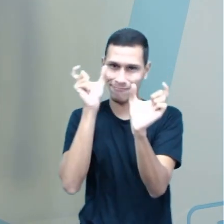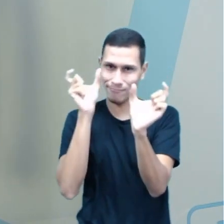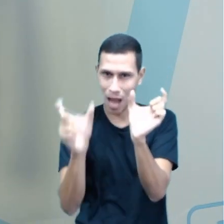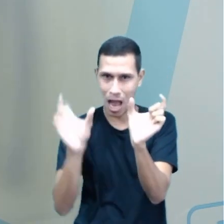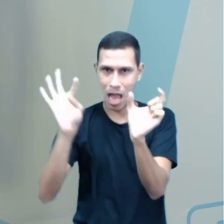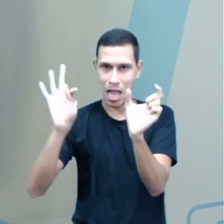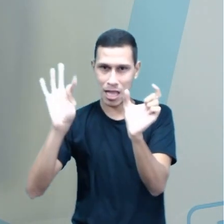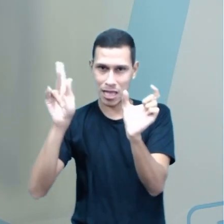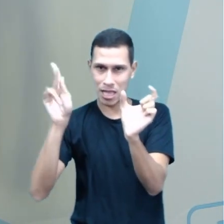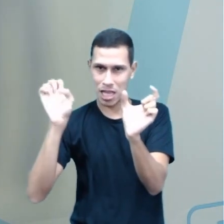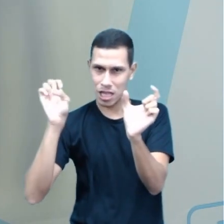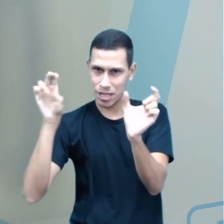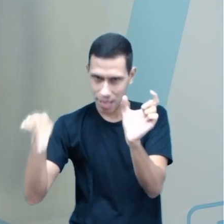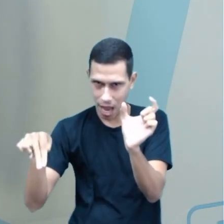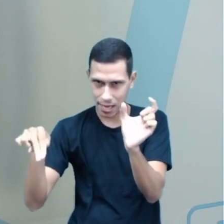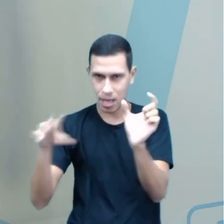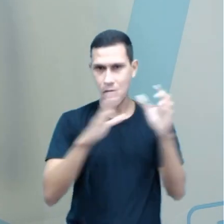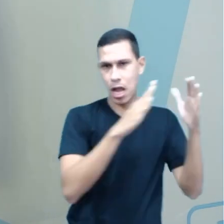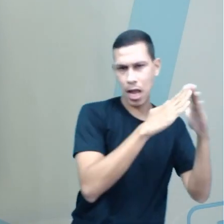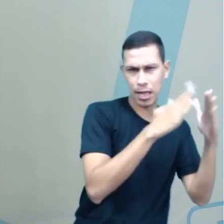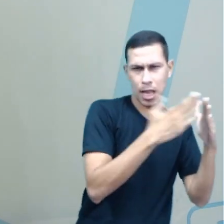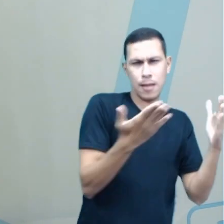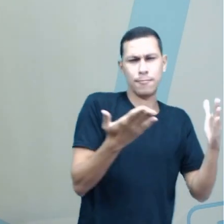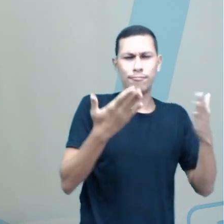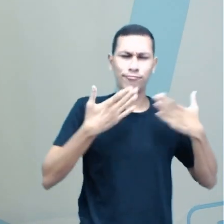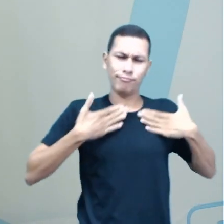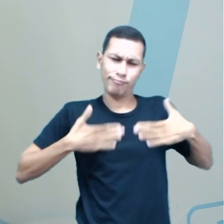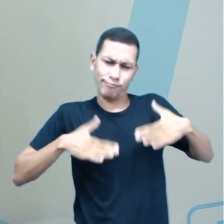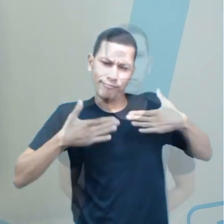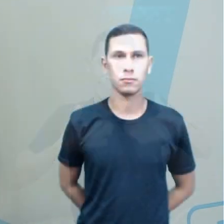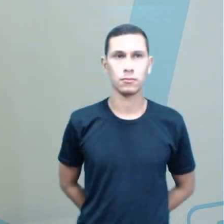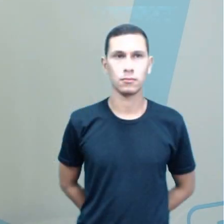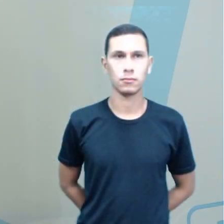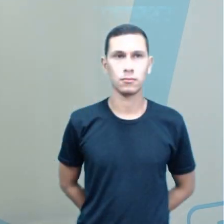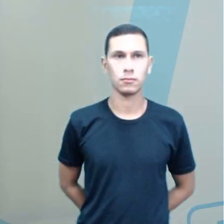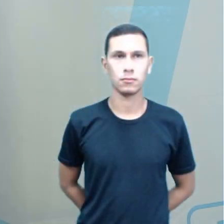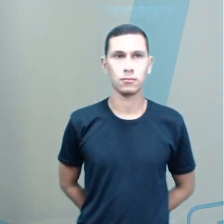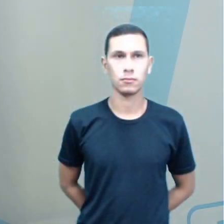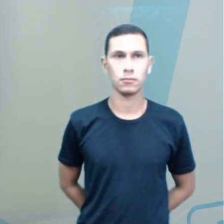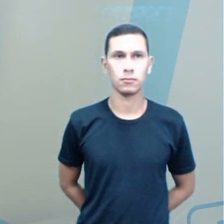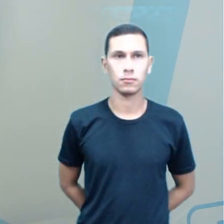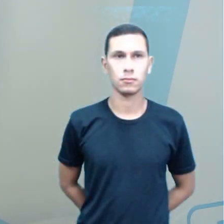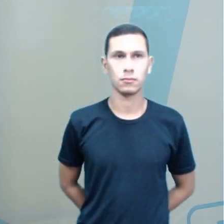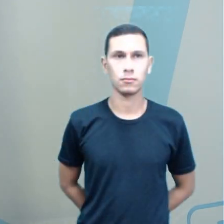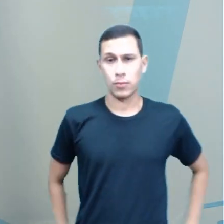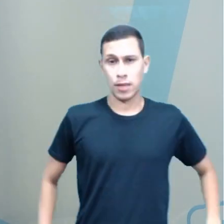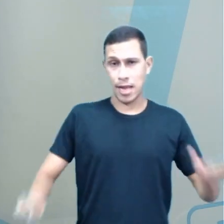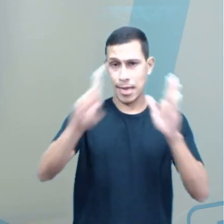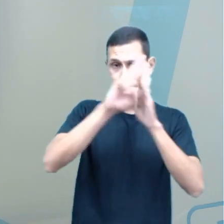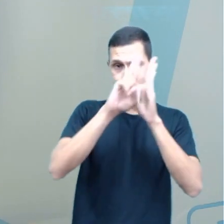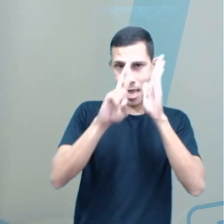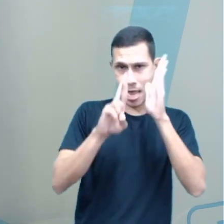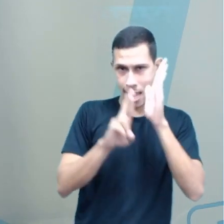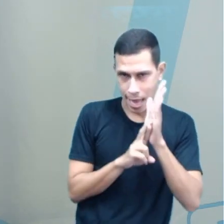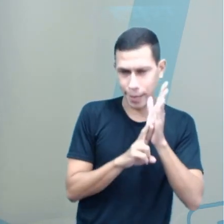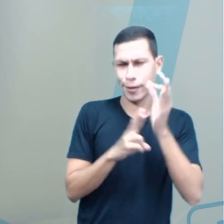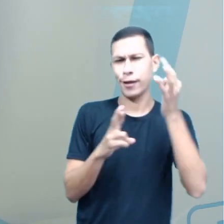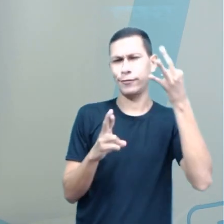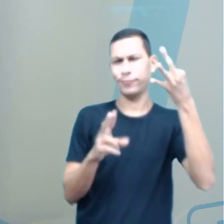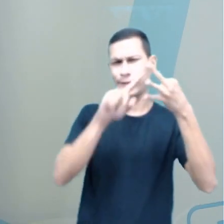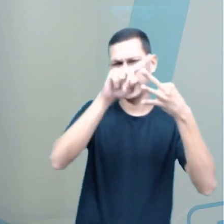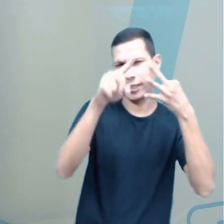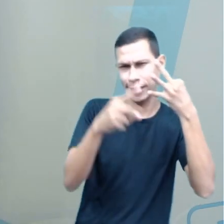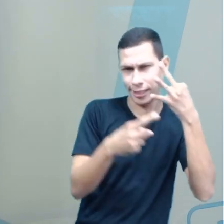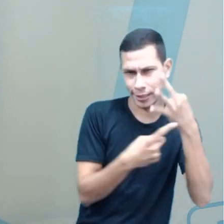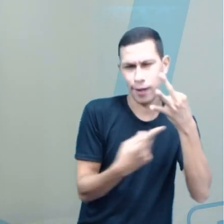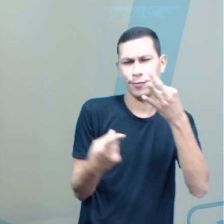certo? Essa casa é mais confortável que o apartamento. A terceira regra do comparativo de superioridade trata